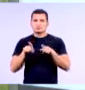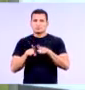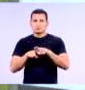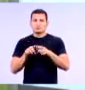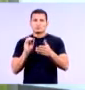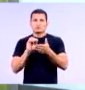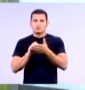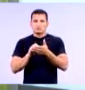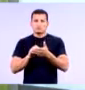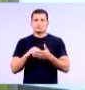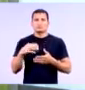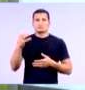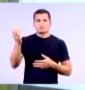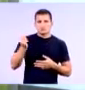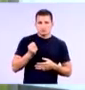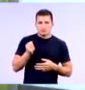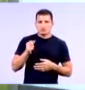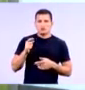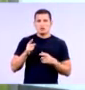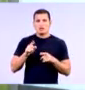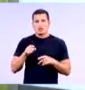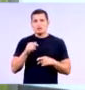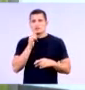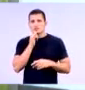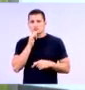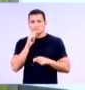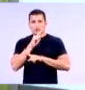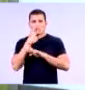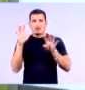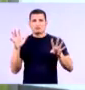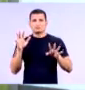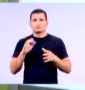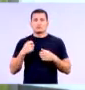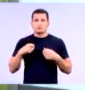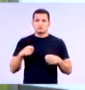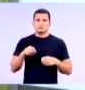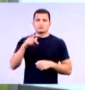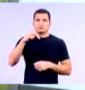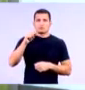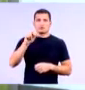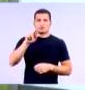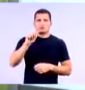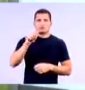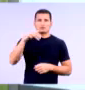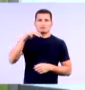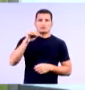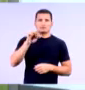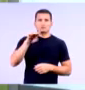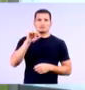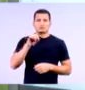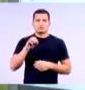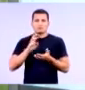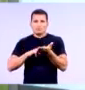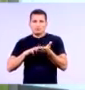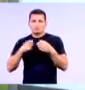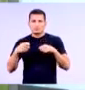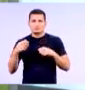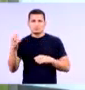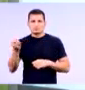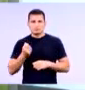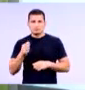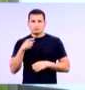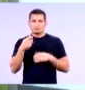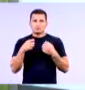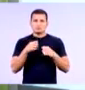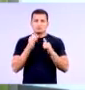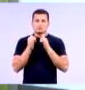E o sacar é o exemplo claro disso aí. Eu preciso de um parâmetro, que é a informação que eu preciso, que o método precisa para sacar, e ele precisa